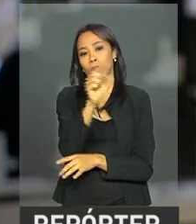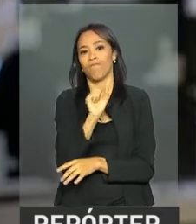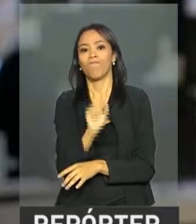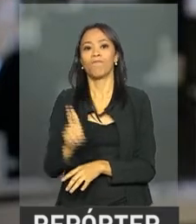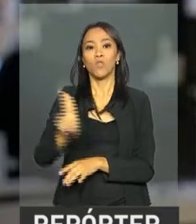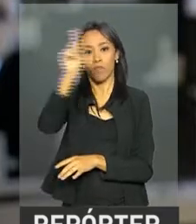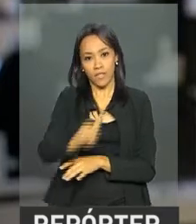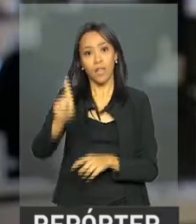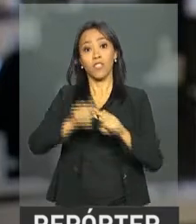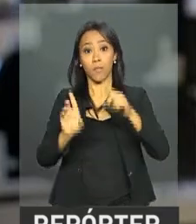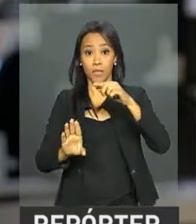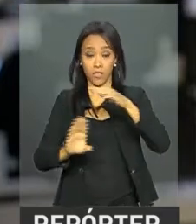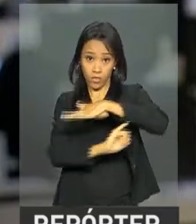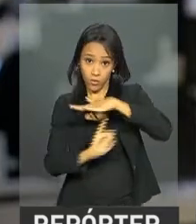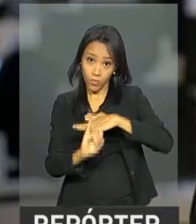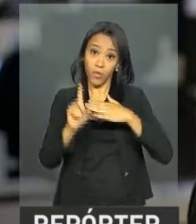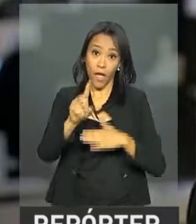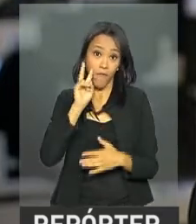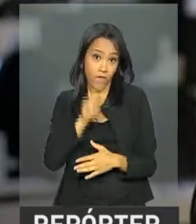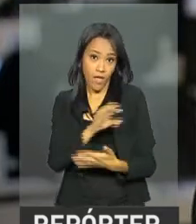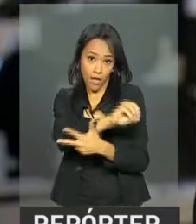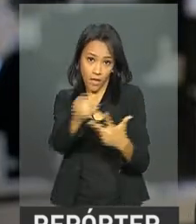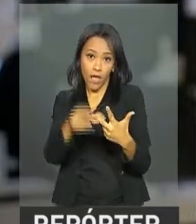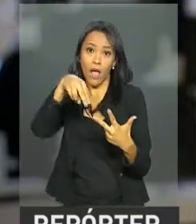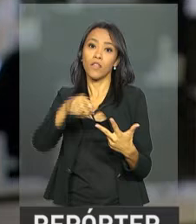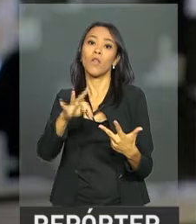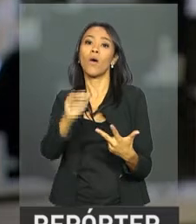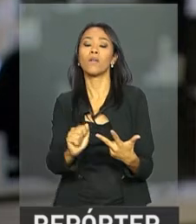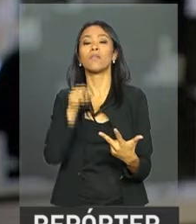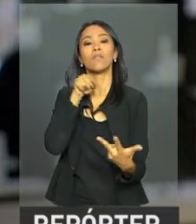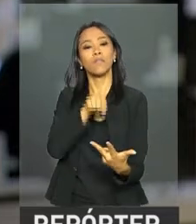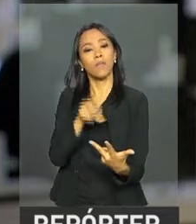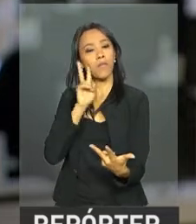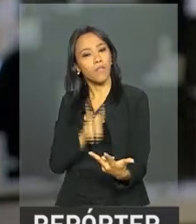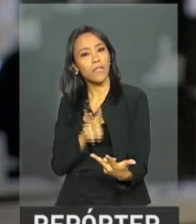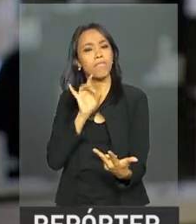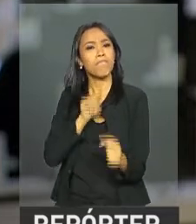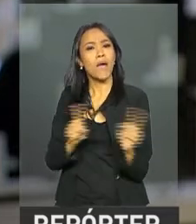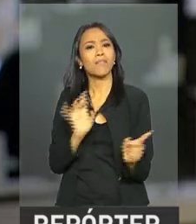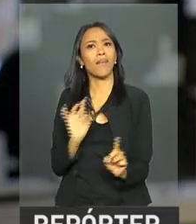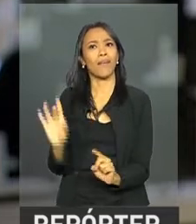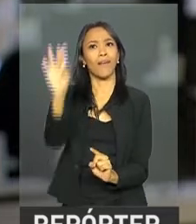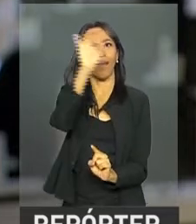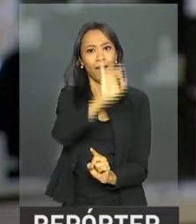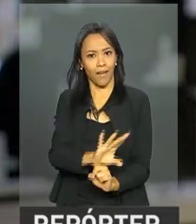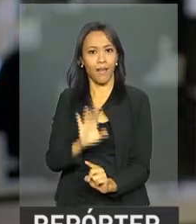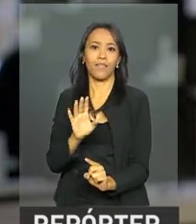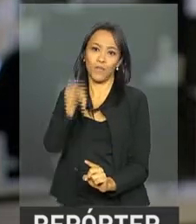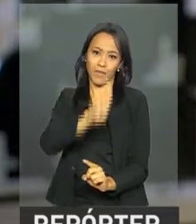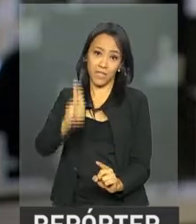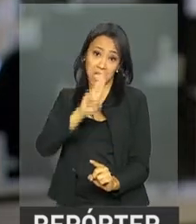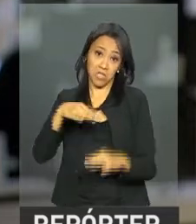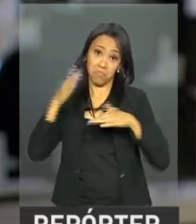SISU seleciona os estudantes com base na nota do Exame Nacional do Ensino Médio, Enem. Mas cabe a cada instituição definir o cálculo que será